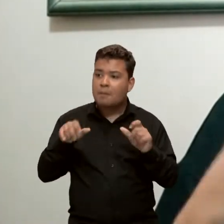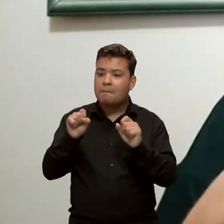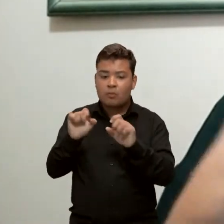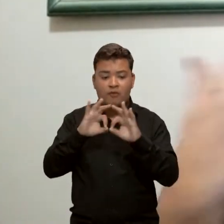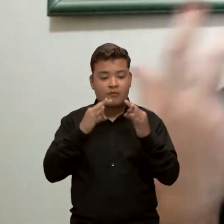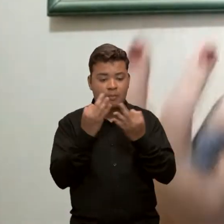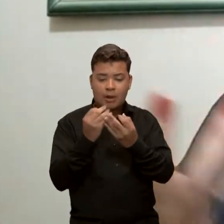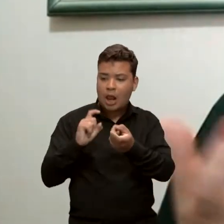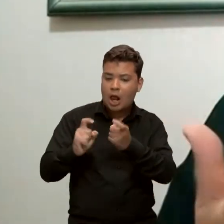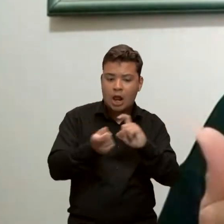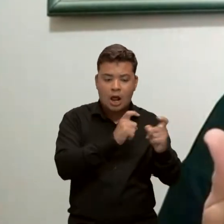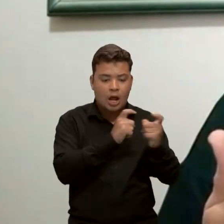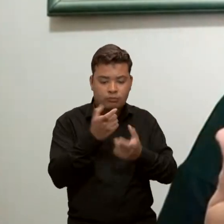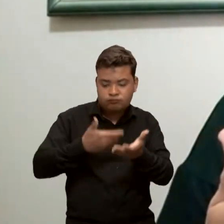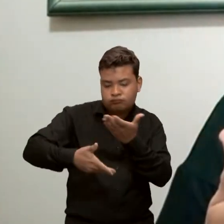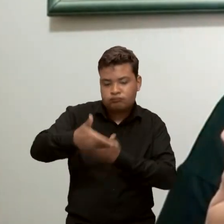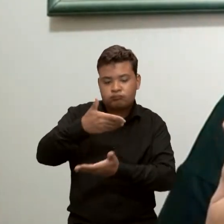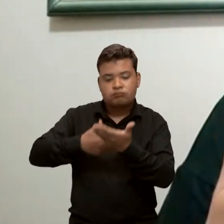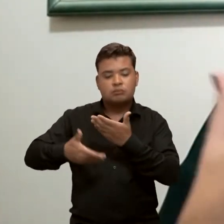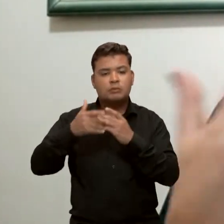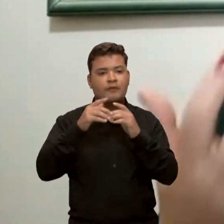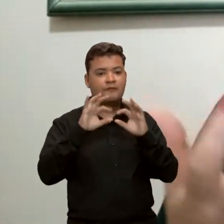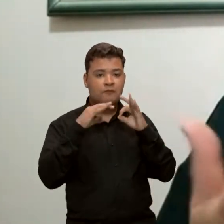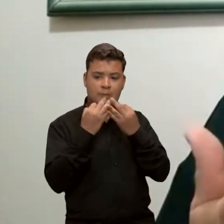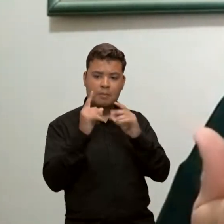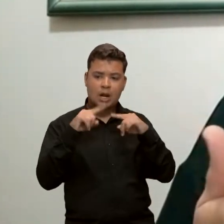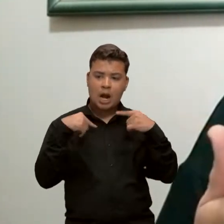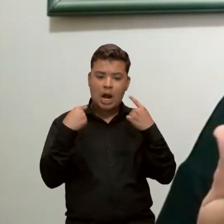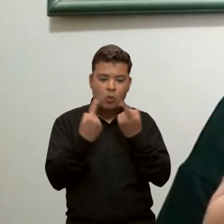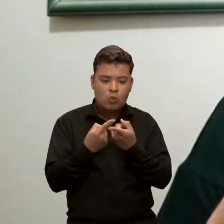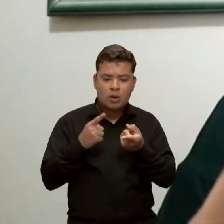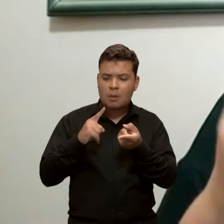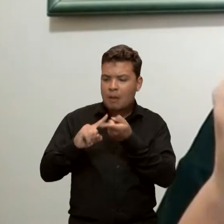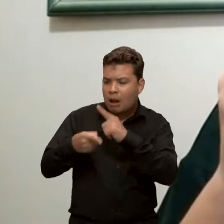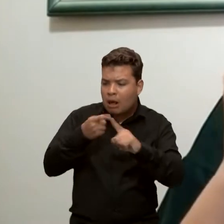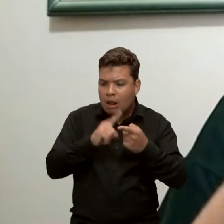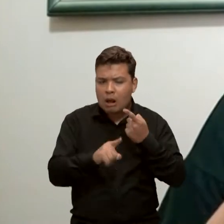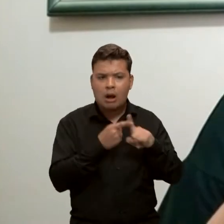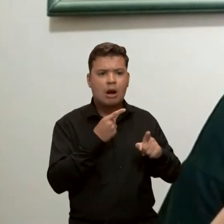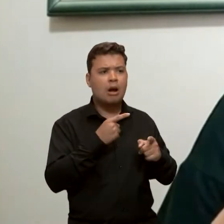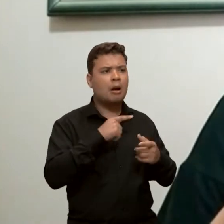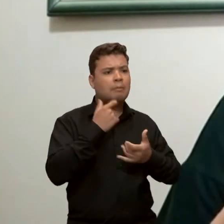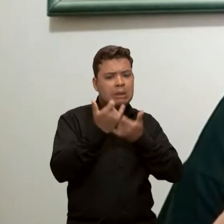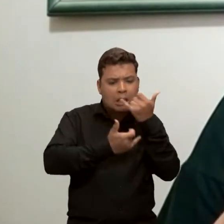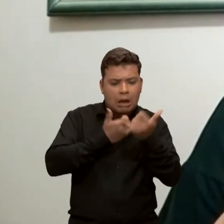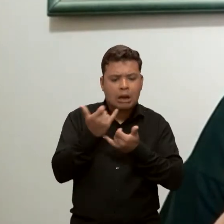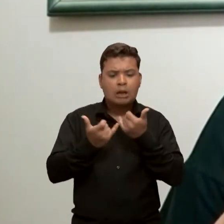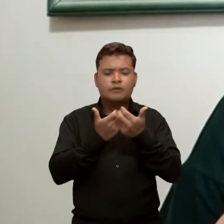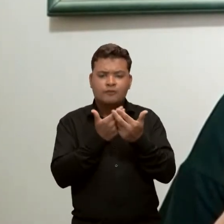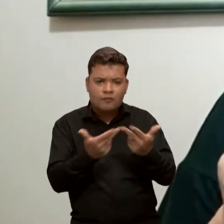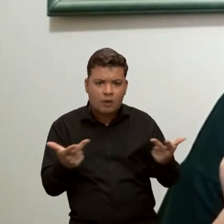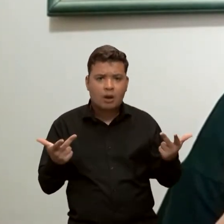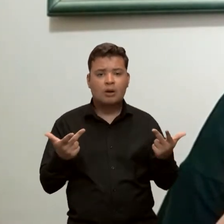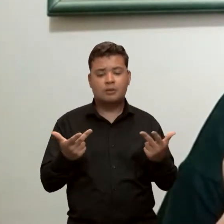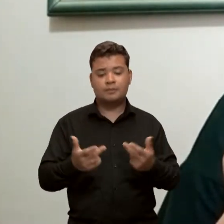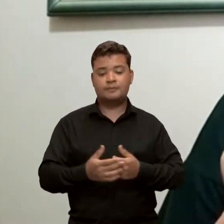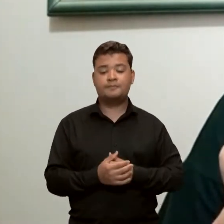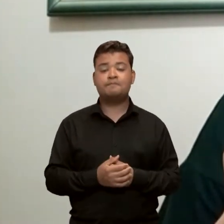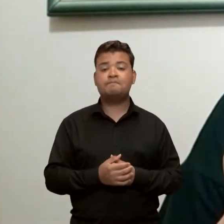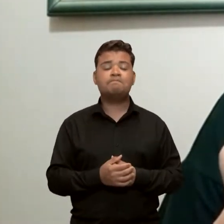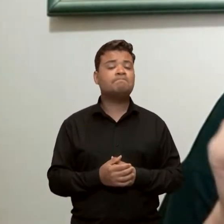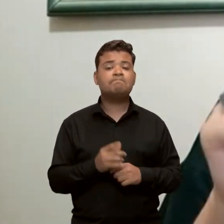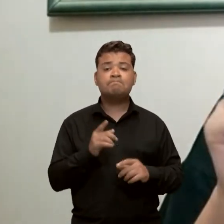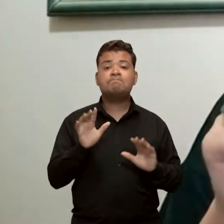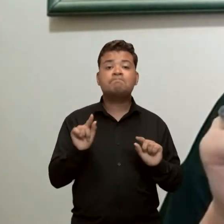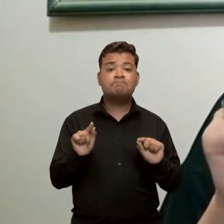família, para que participe das reuniões em família, das brincadeiras, né? Porque, como a Bárbara colocou muito bem em mim, a